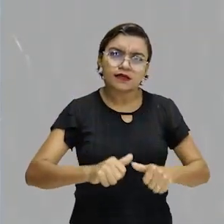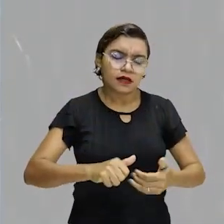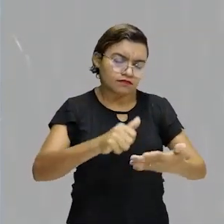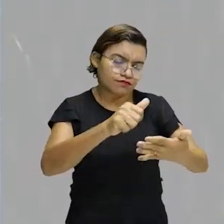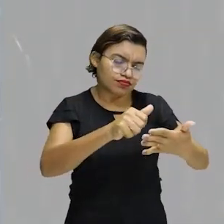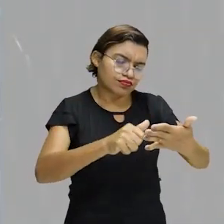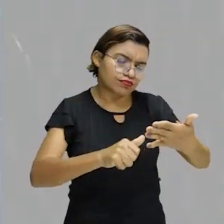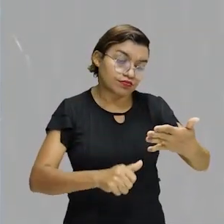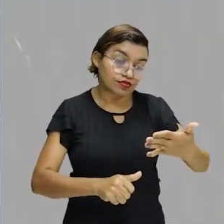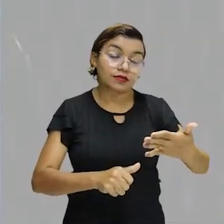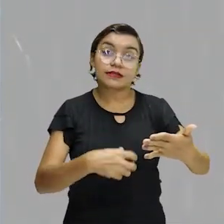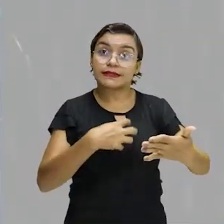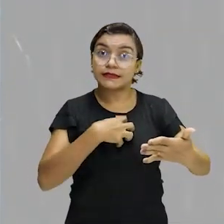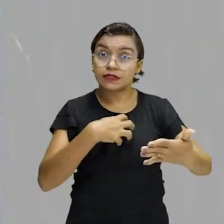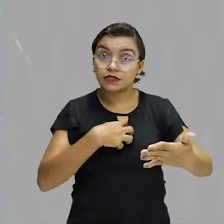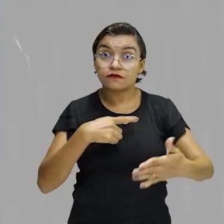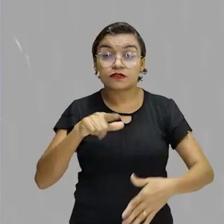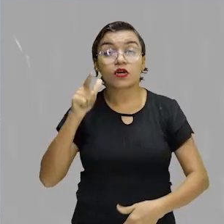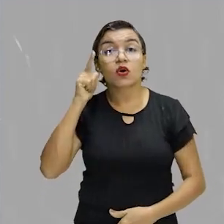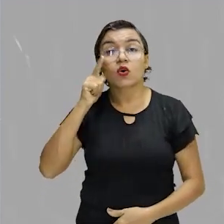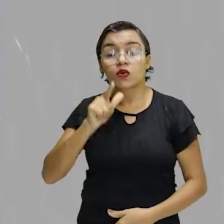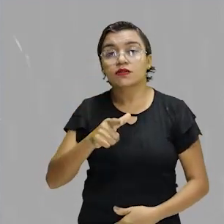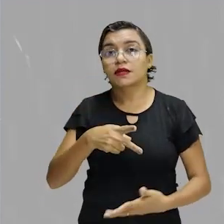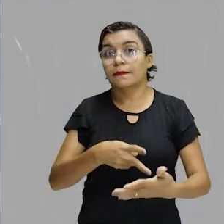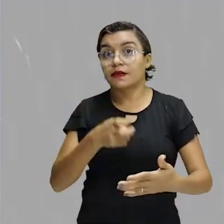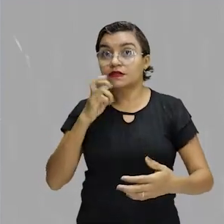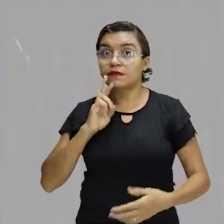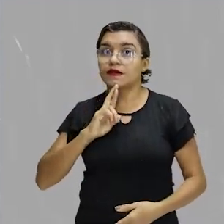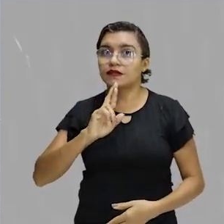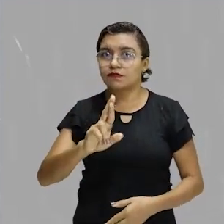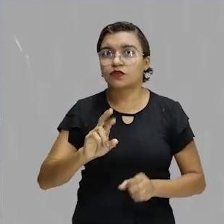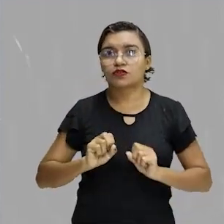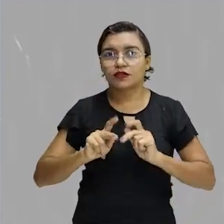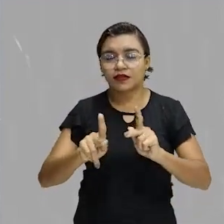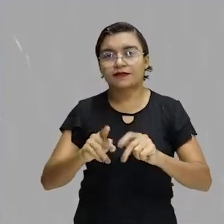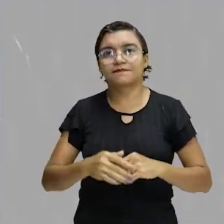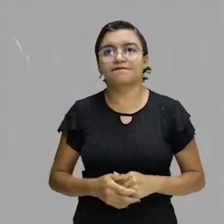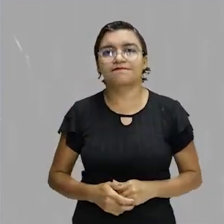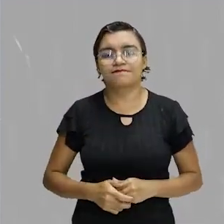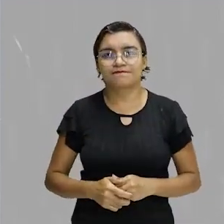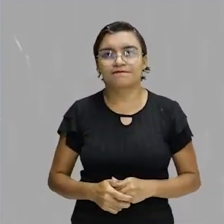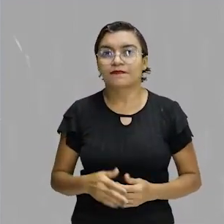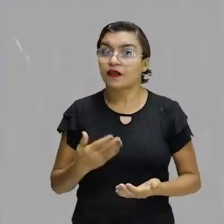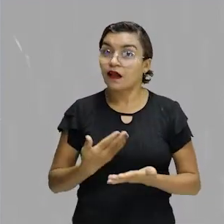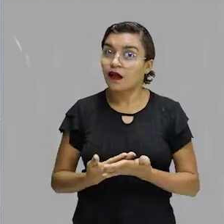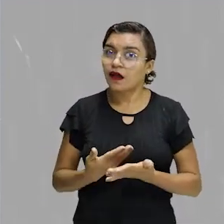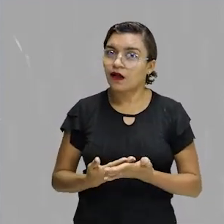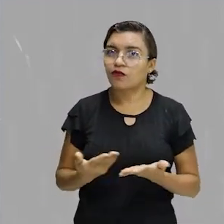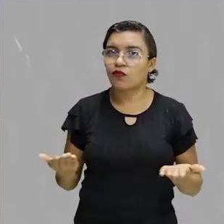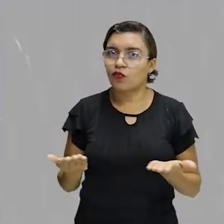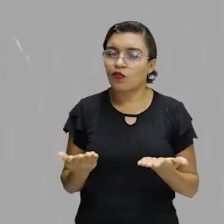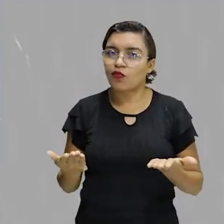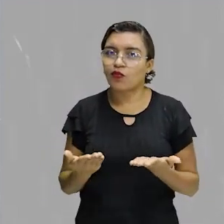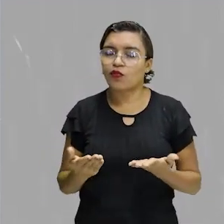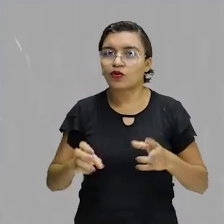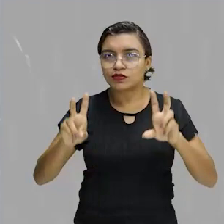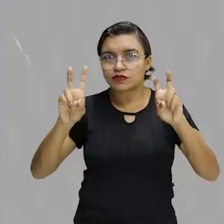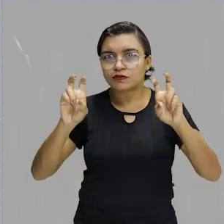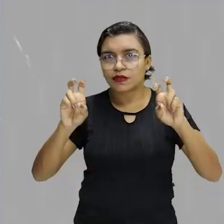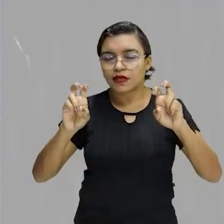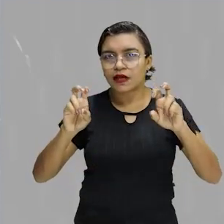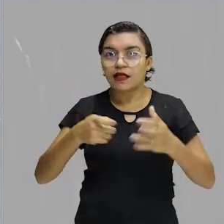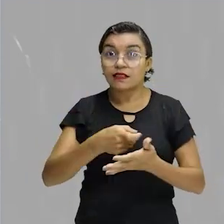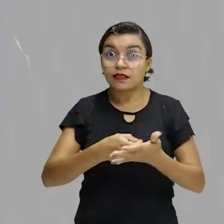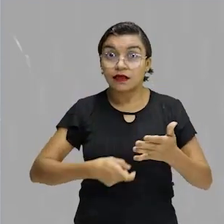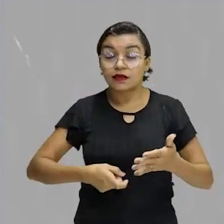sentido dele, para aí você conseguir identificar a resposta, certo? Pessoal, então hoje nós falamos de textos narrativos